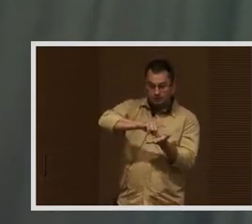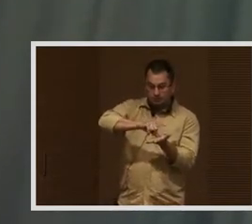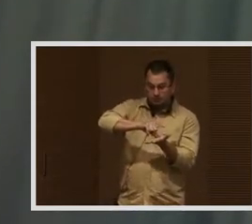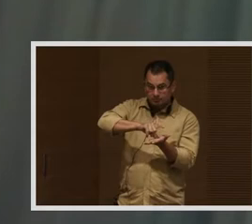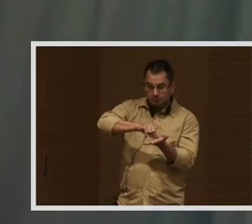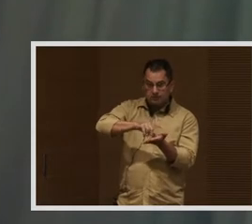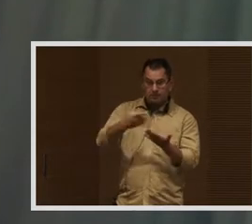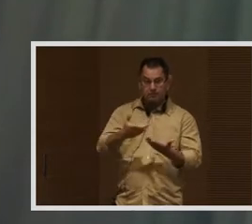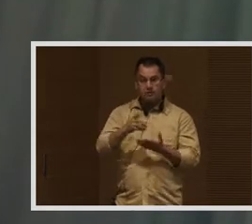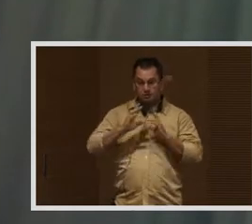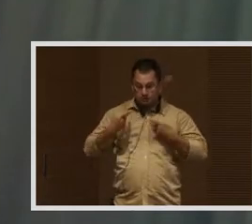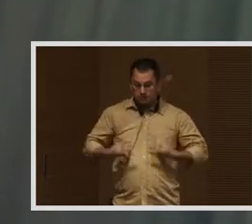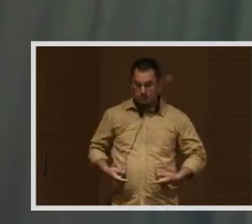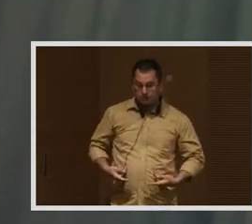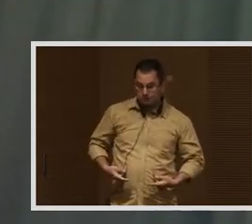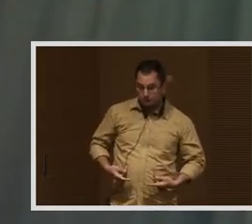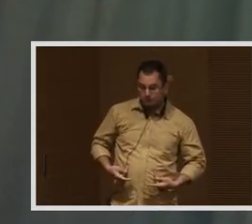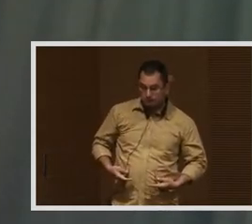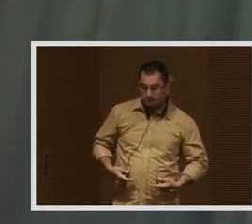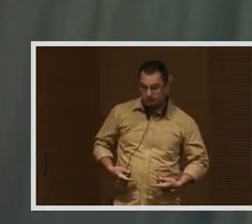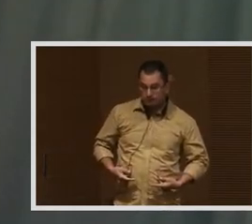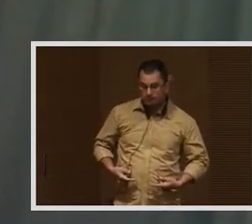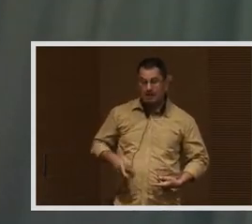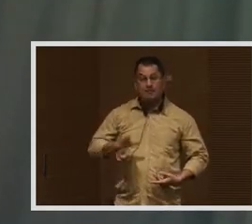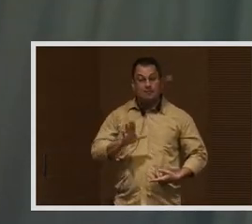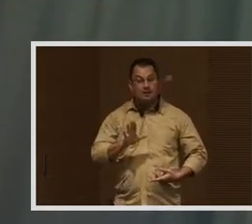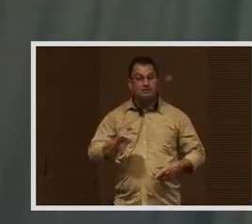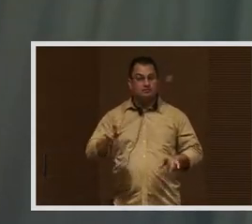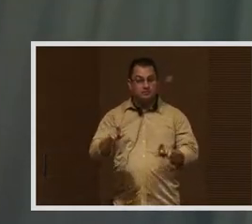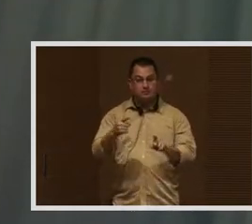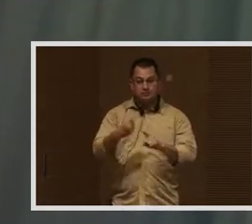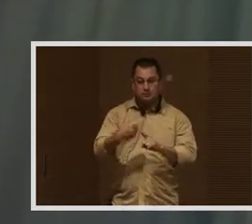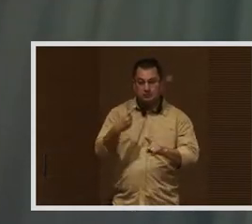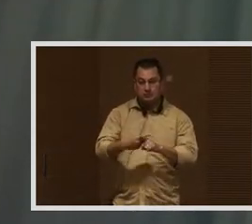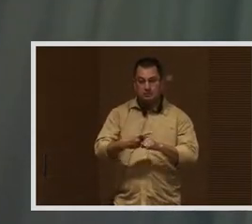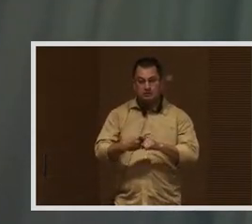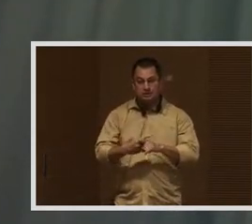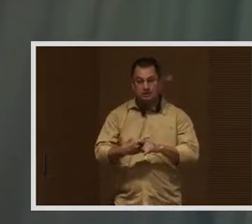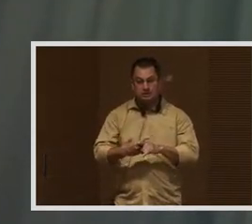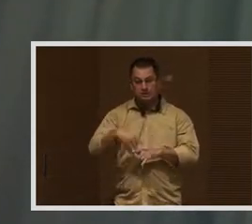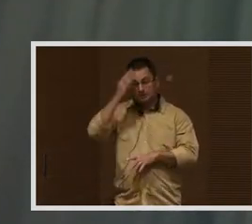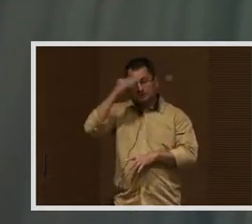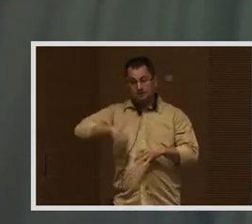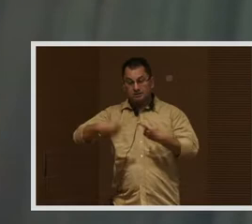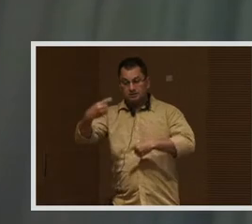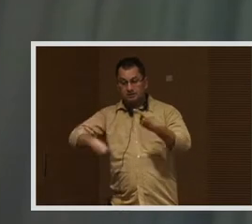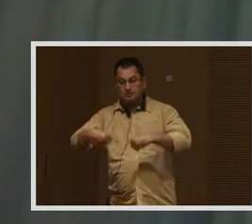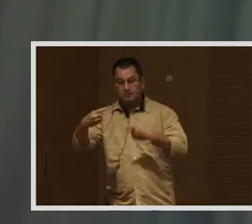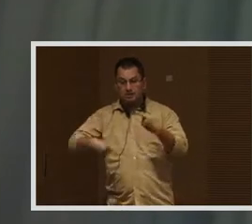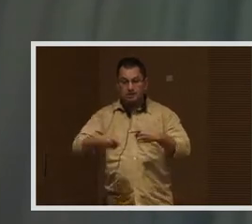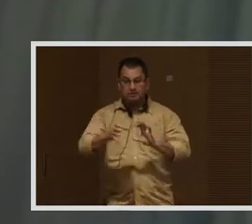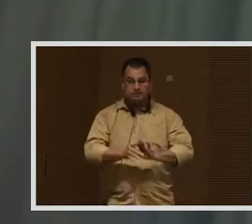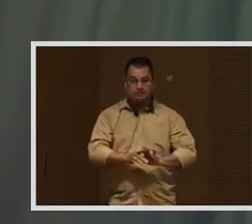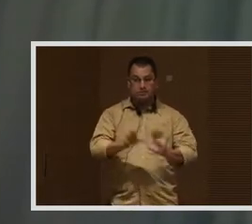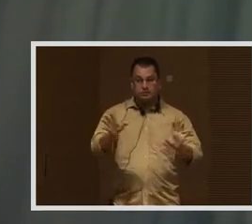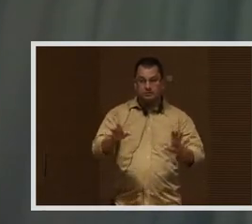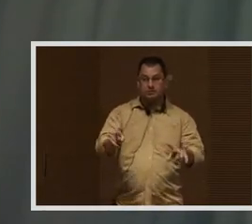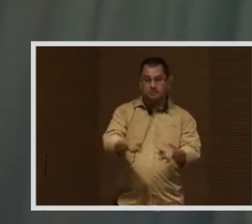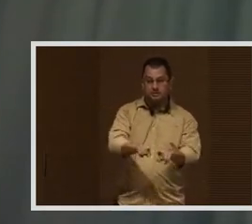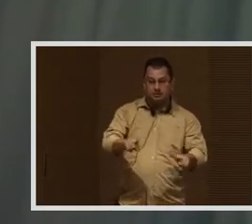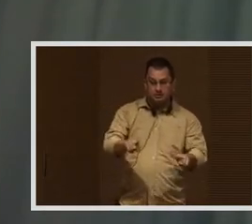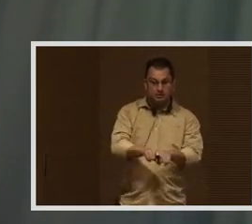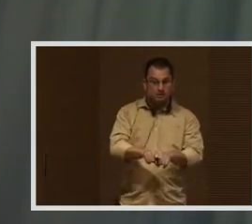que é individualista e biologizante, mas porque desiste do debate público, das discussões coletivas e, portanto,